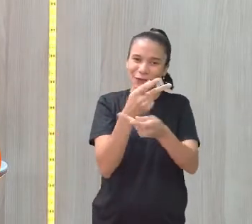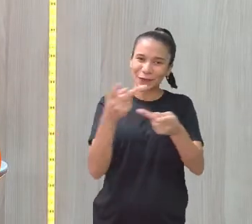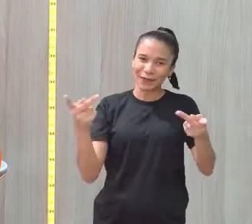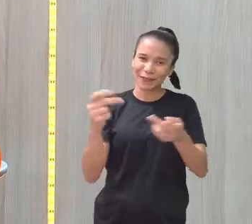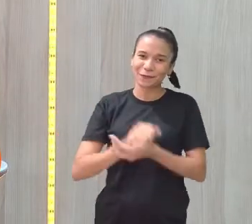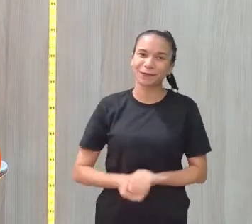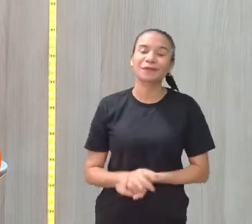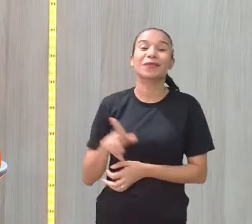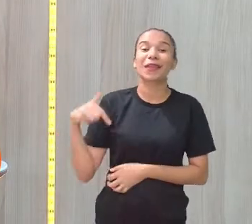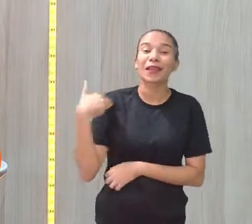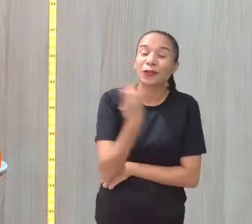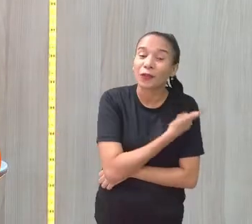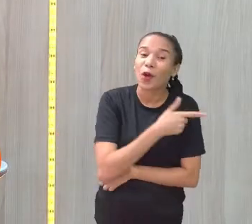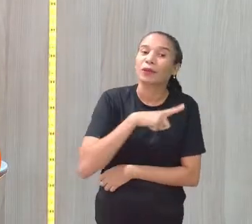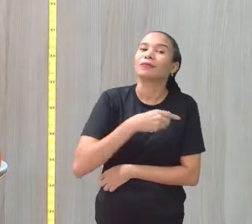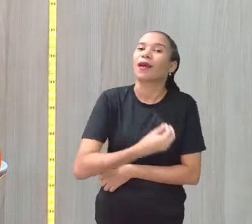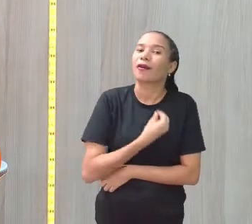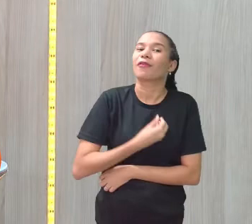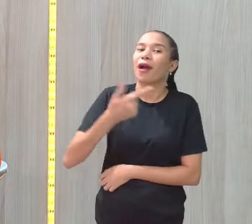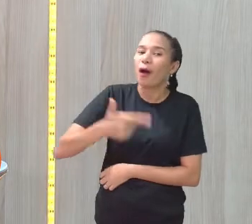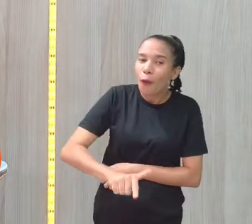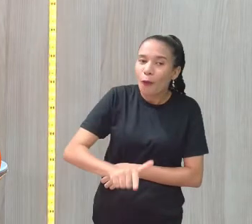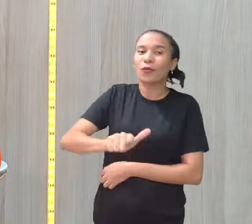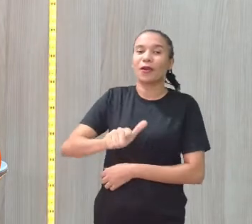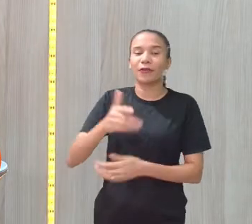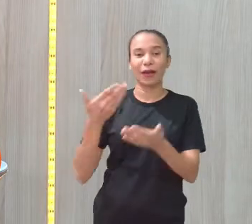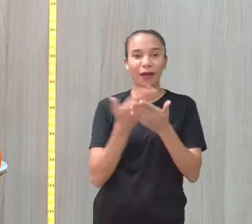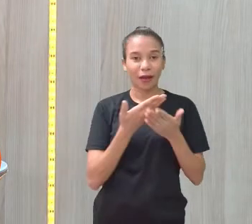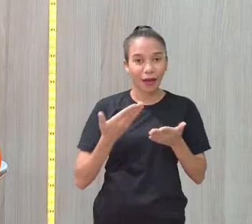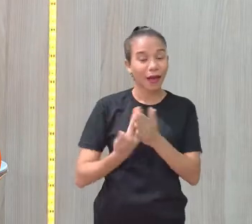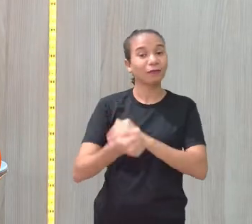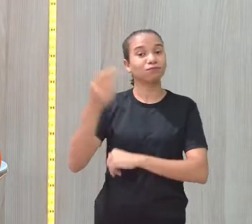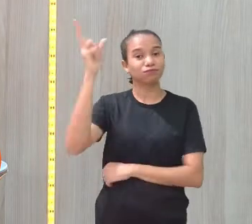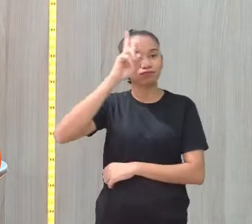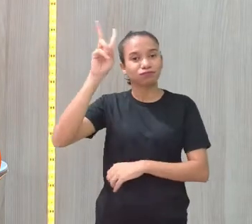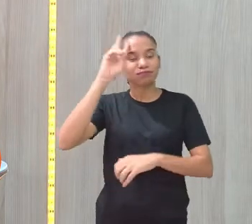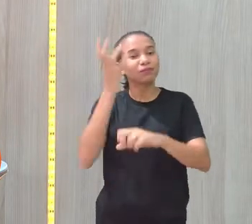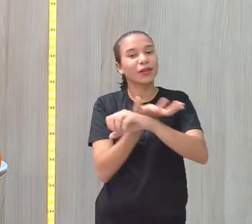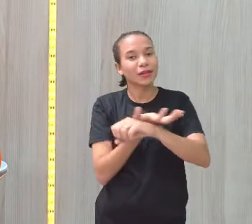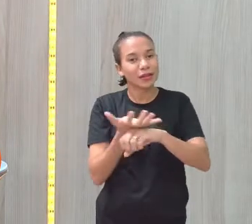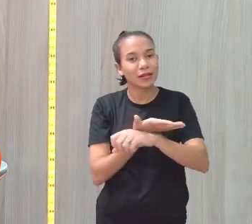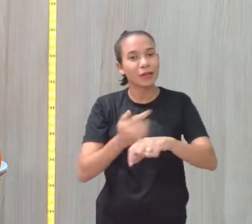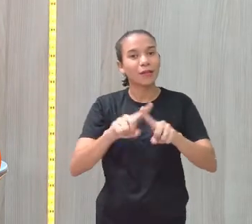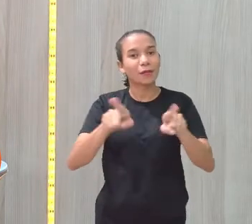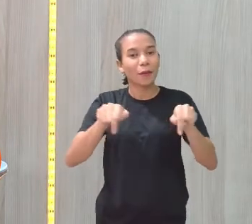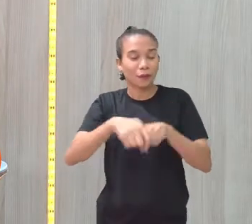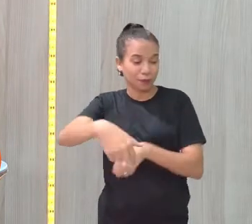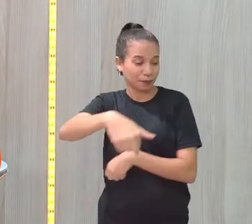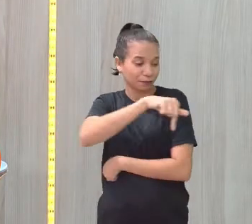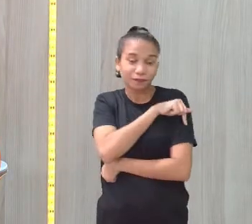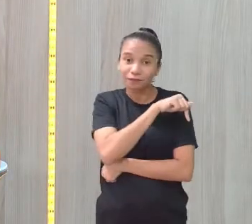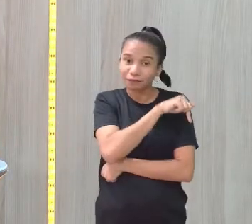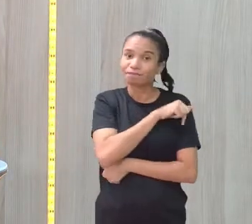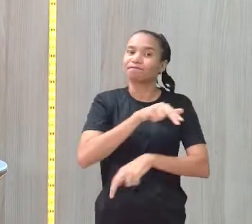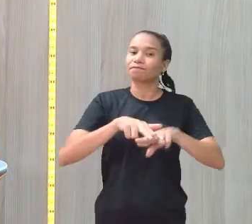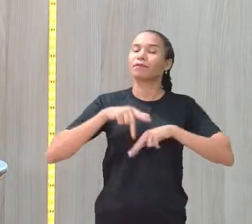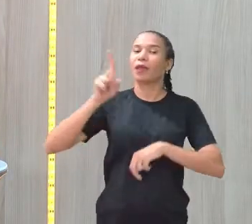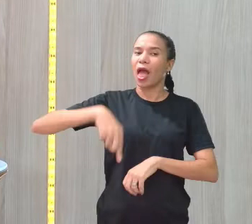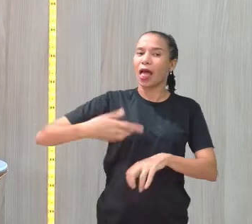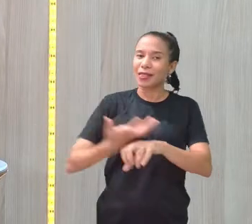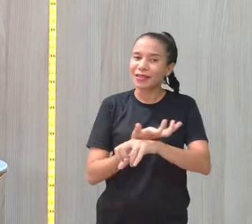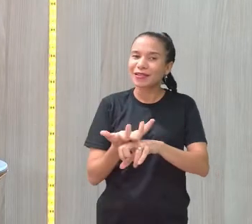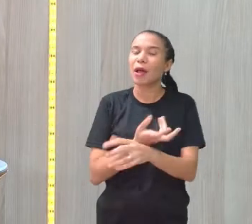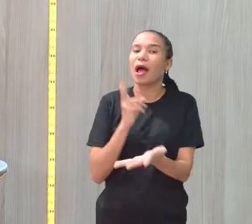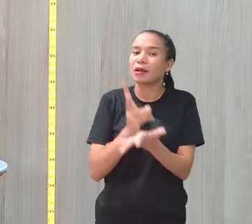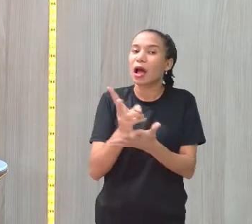vocês? Estamos aqui novamente, para mais uma aula de história aí com a turma do 7º ano, essa disciplina que eu